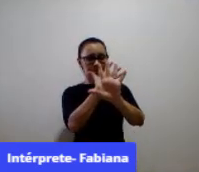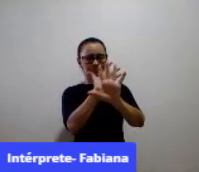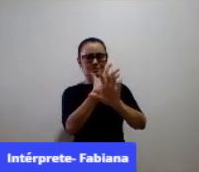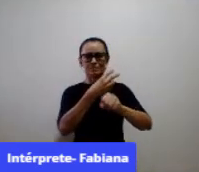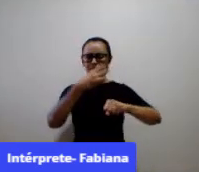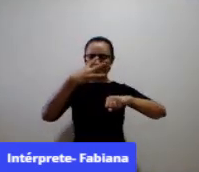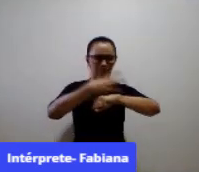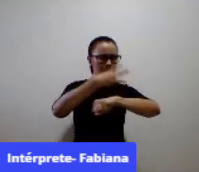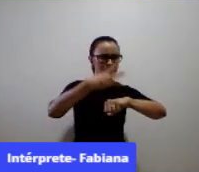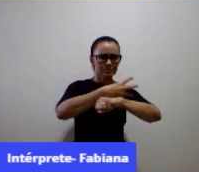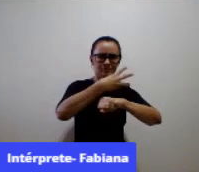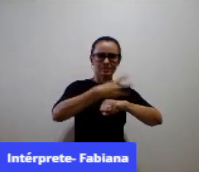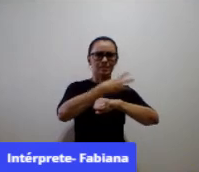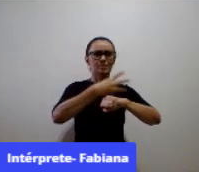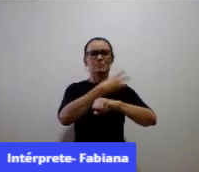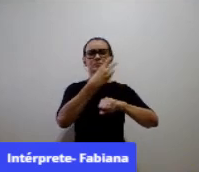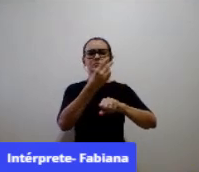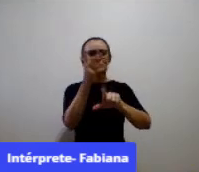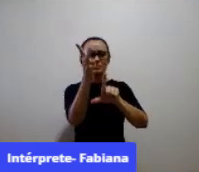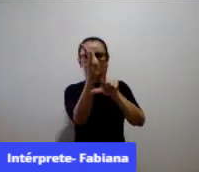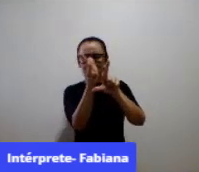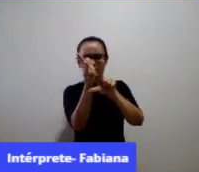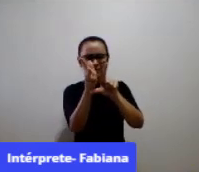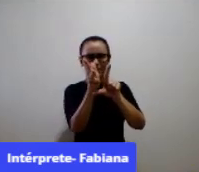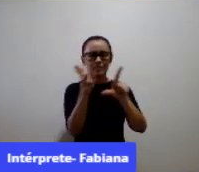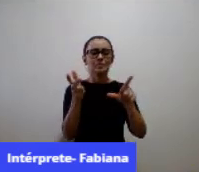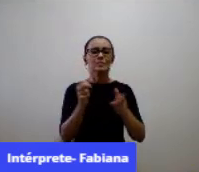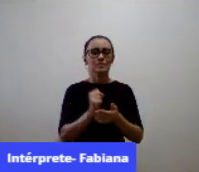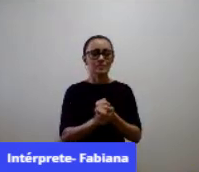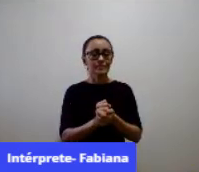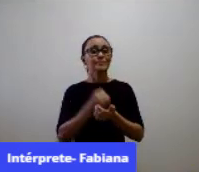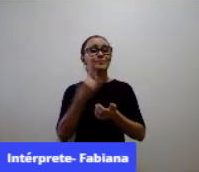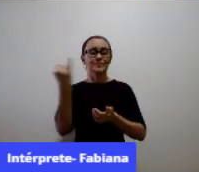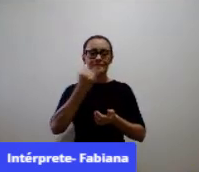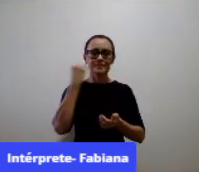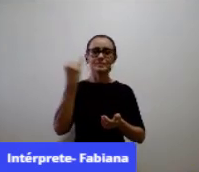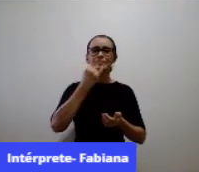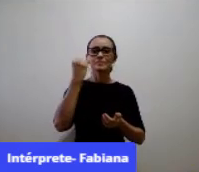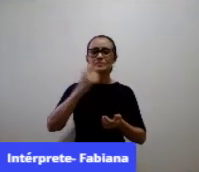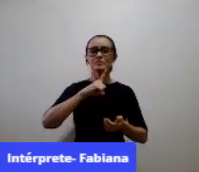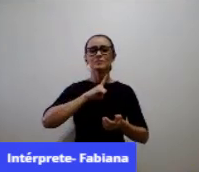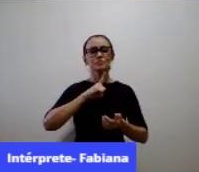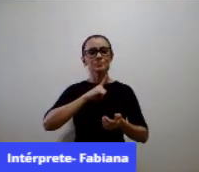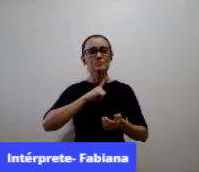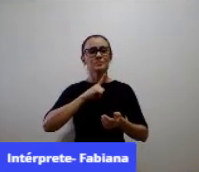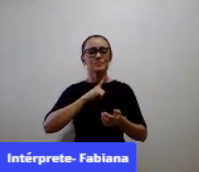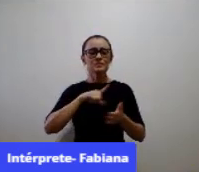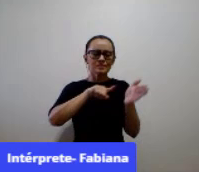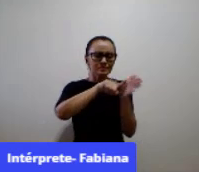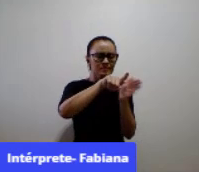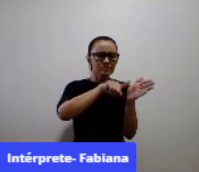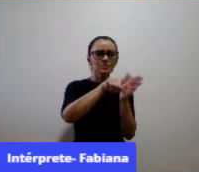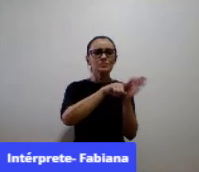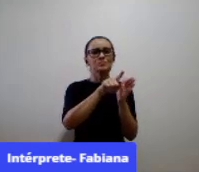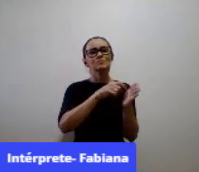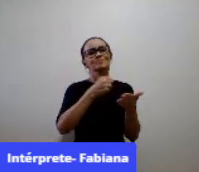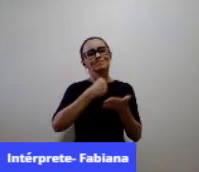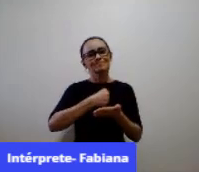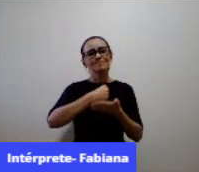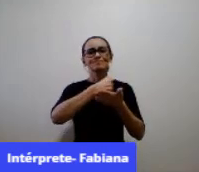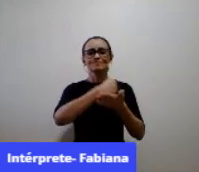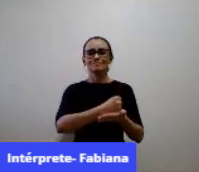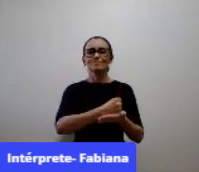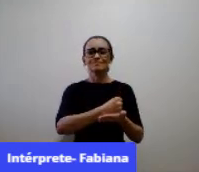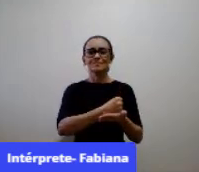gente tem que desenvolver essa sondagem para que realmente a gente possa construir um instrumento fidedigno